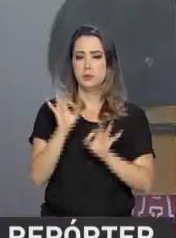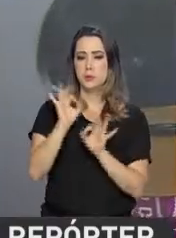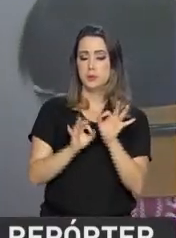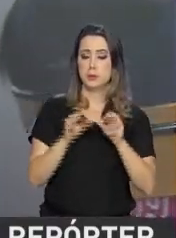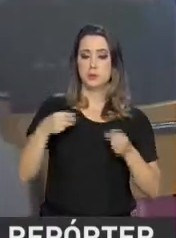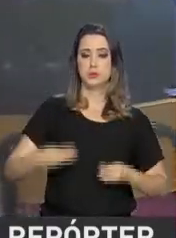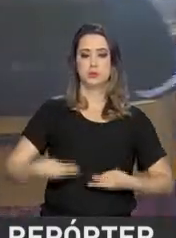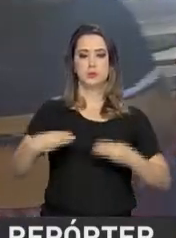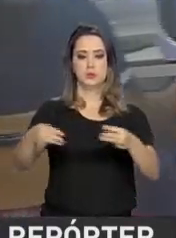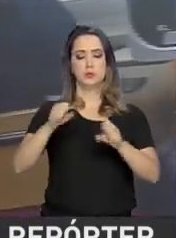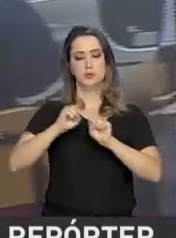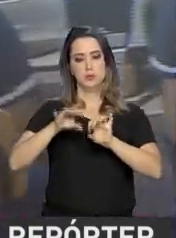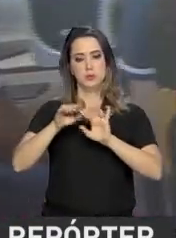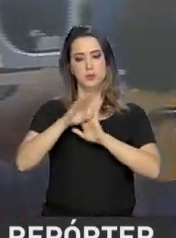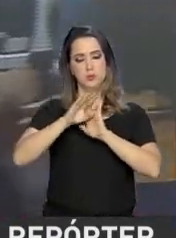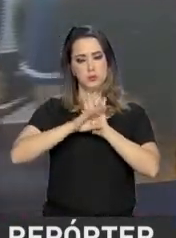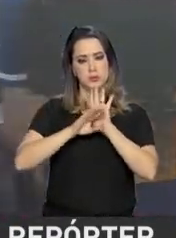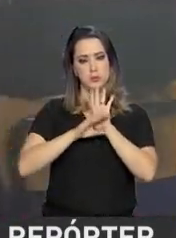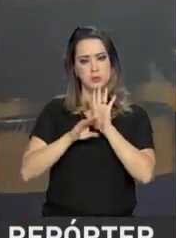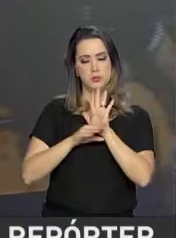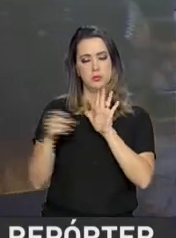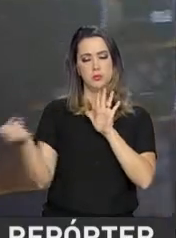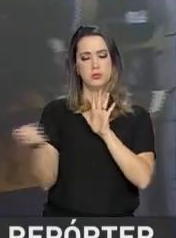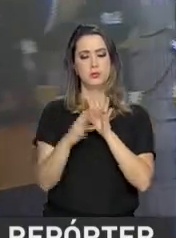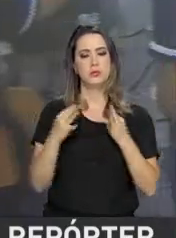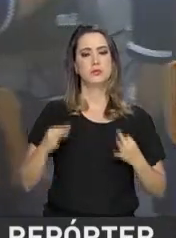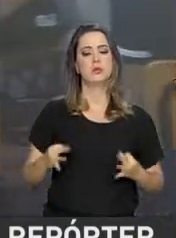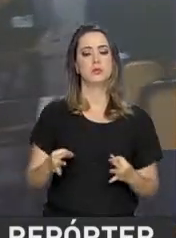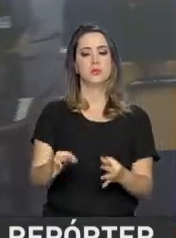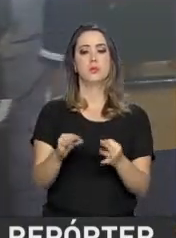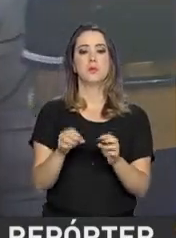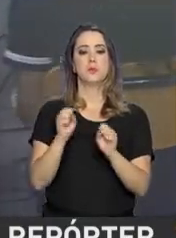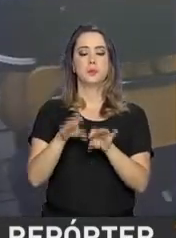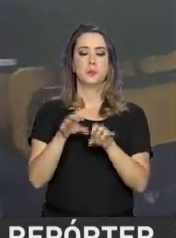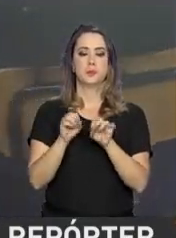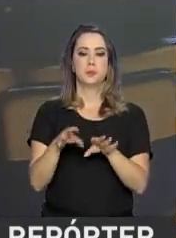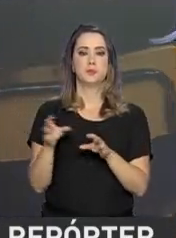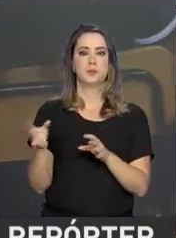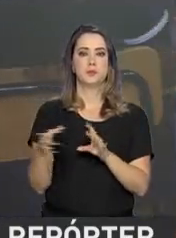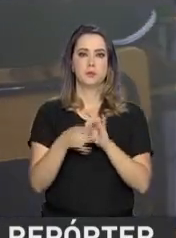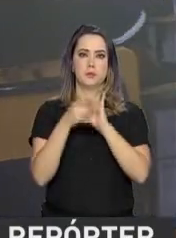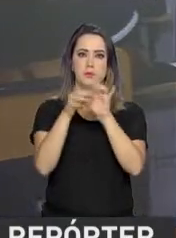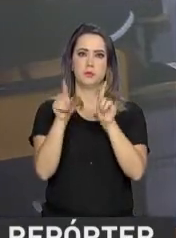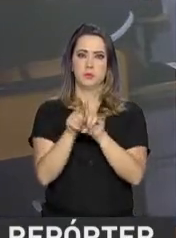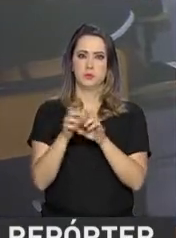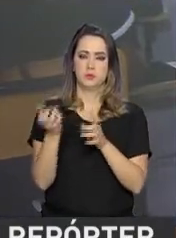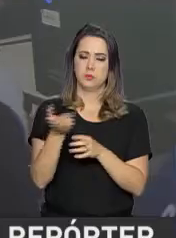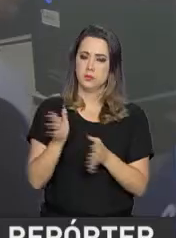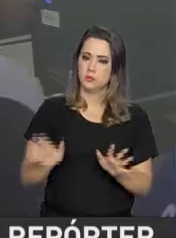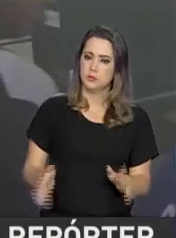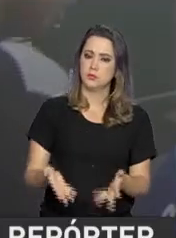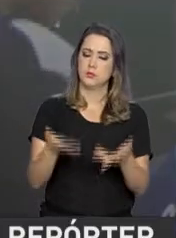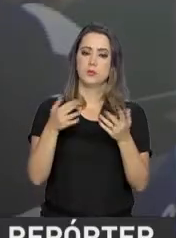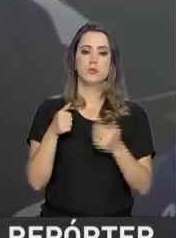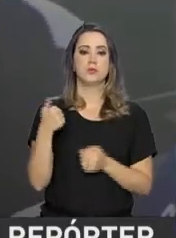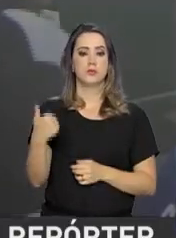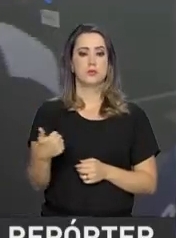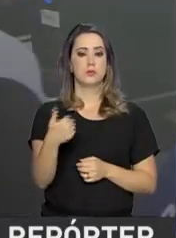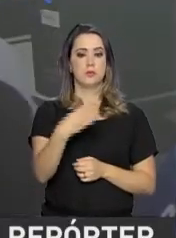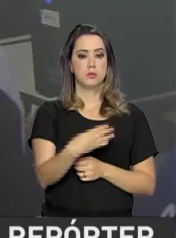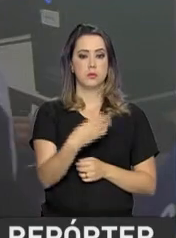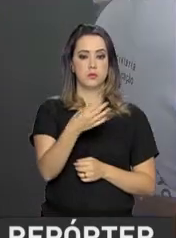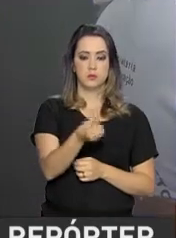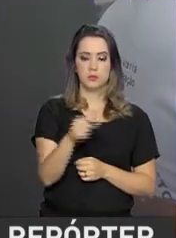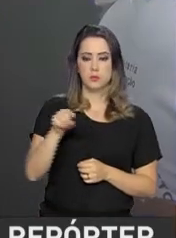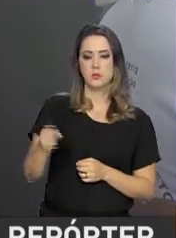através do programa de inovação educação conectada pretende levar para a 146